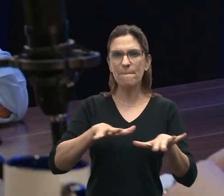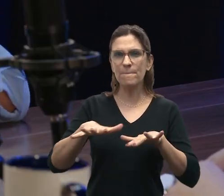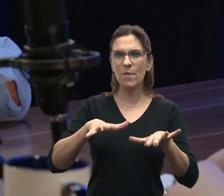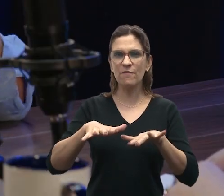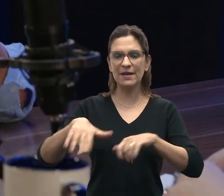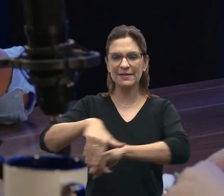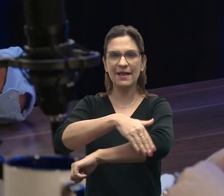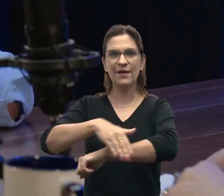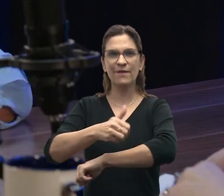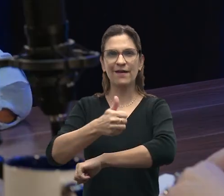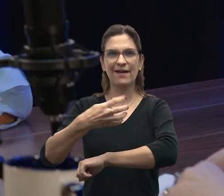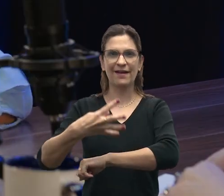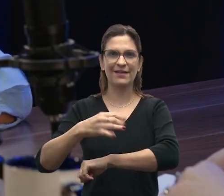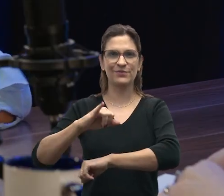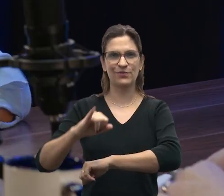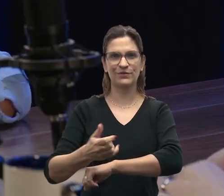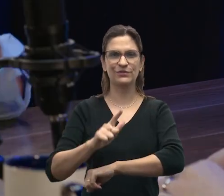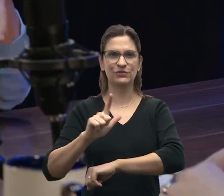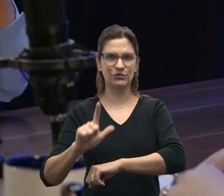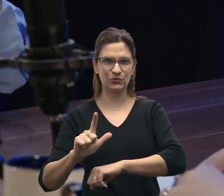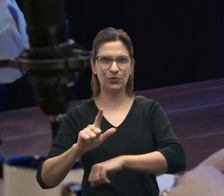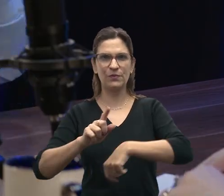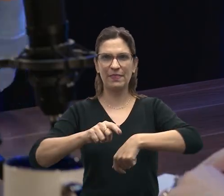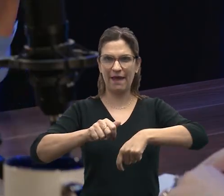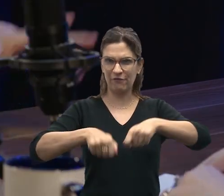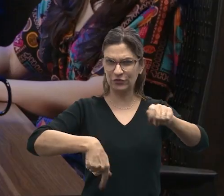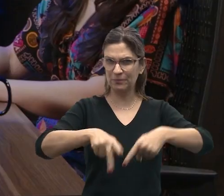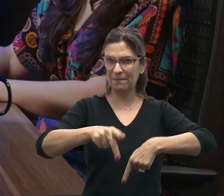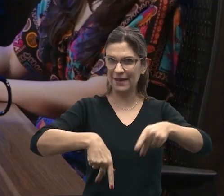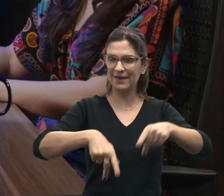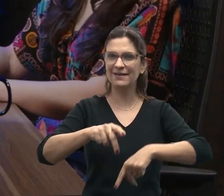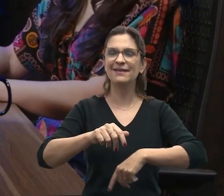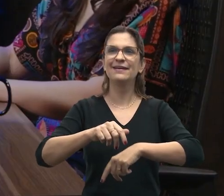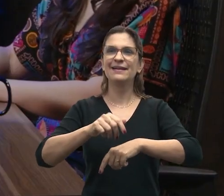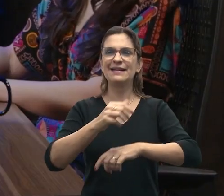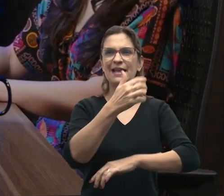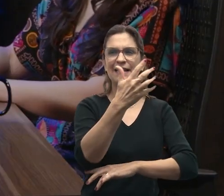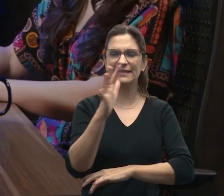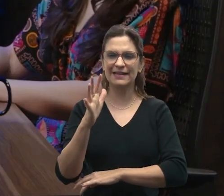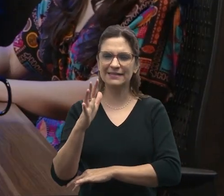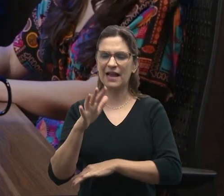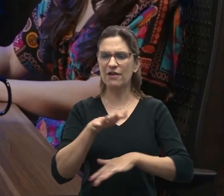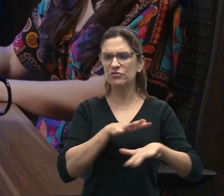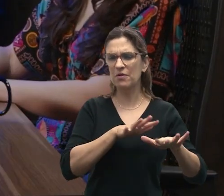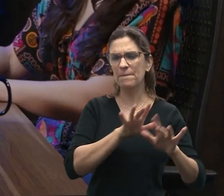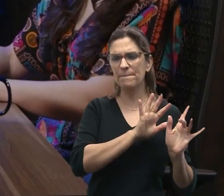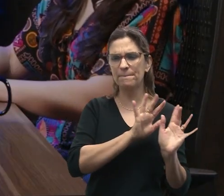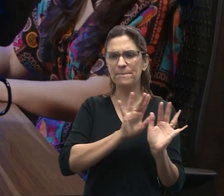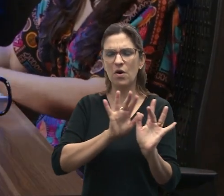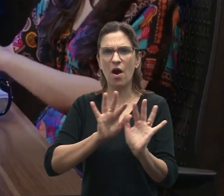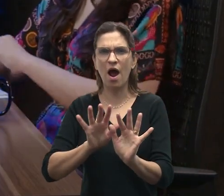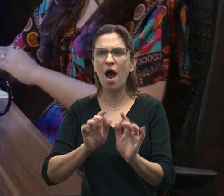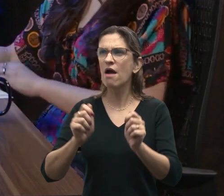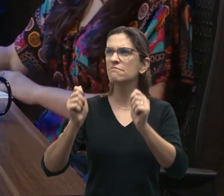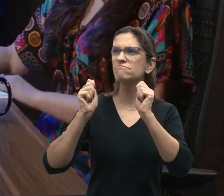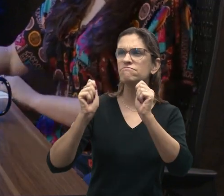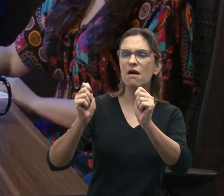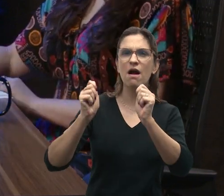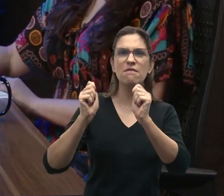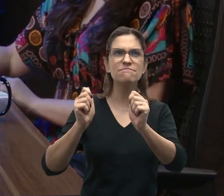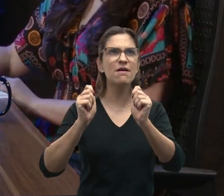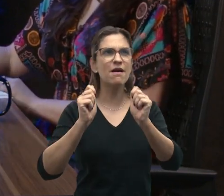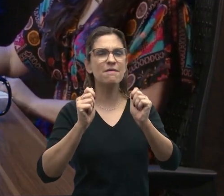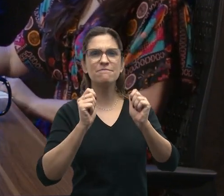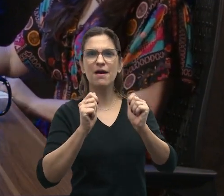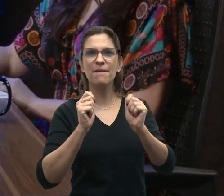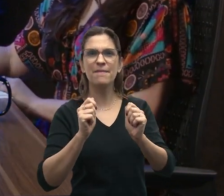14 de julho com a Afonso Pena, ali naquelas árvores do Canteiro Central. E a gente levou panfletos que foram rodados